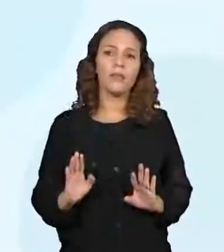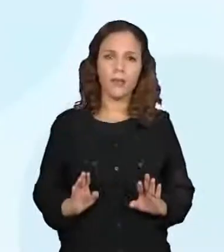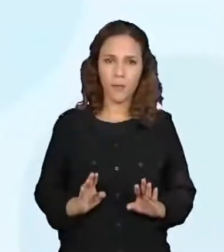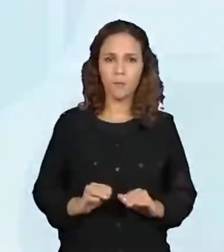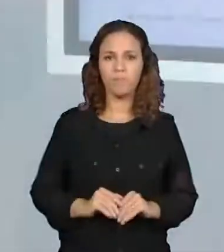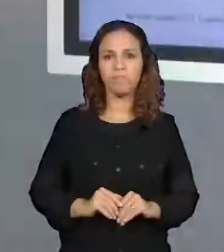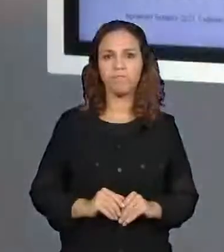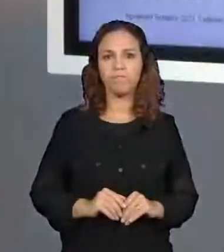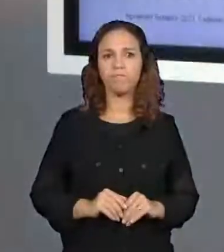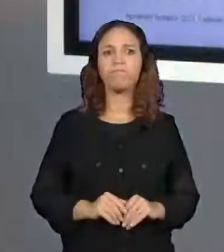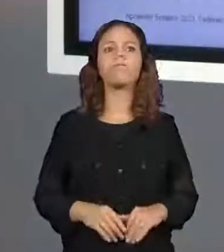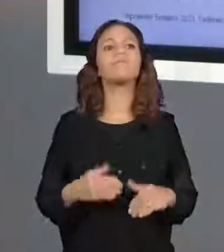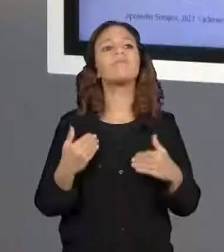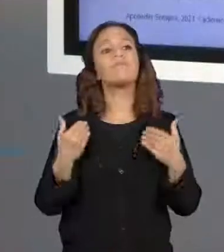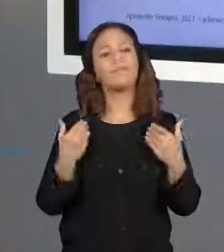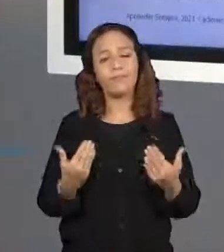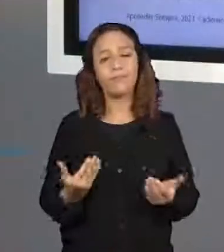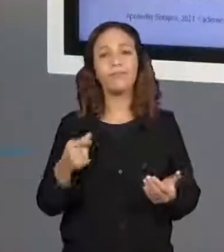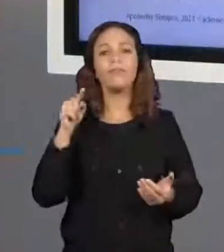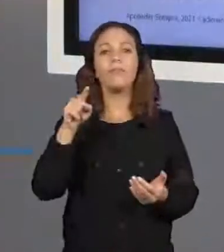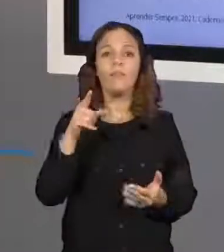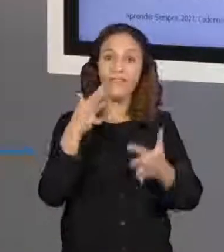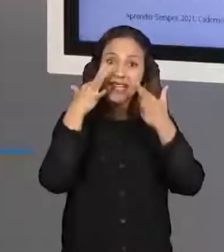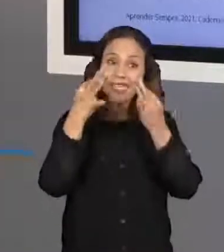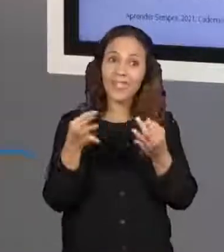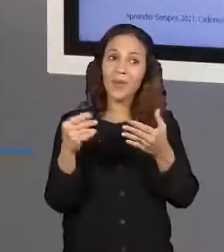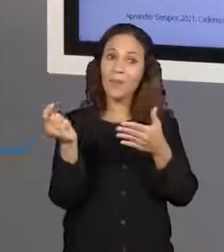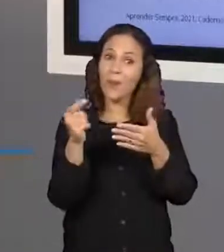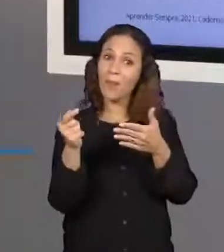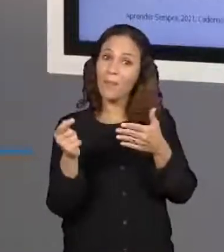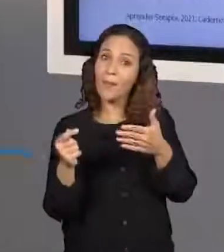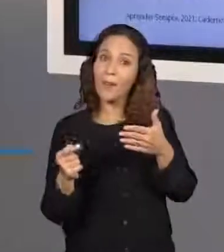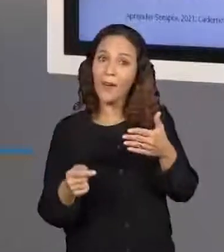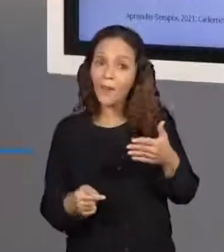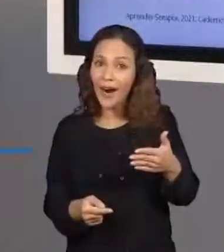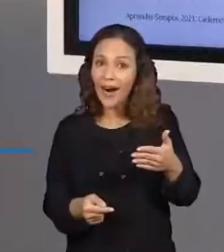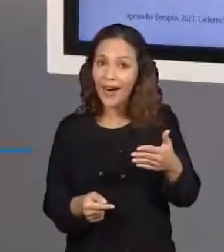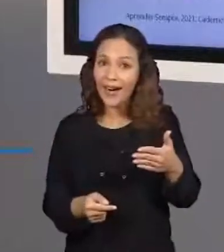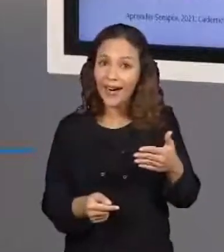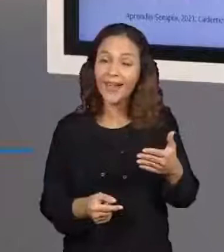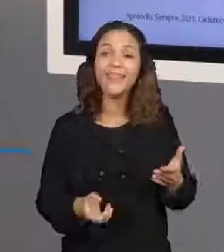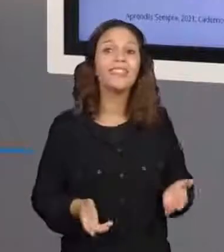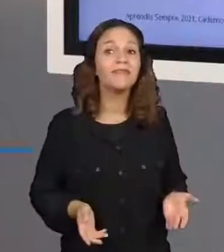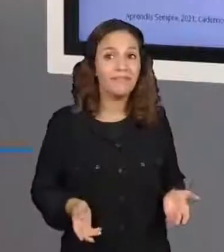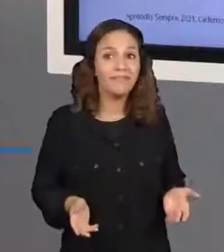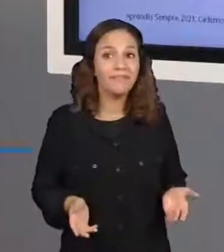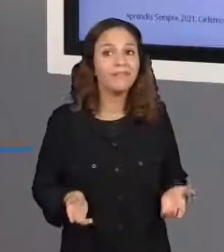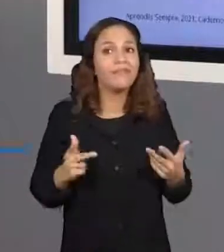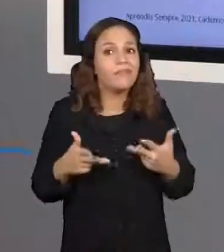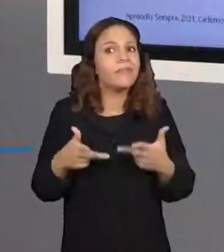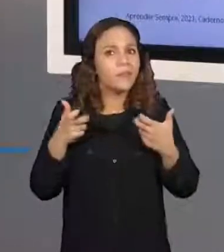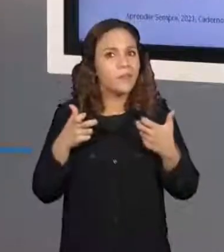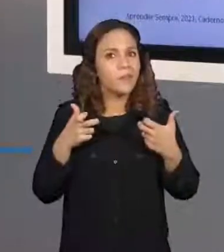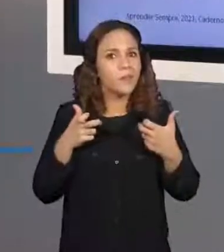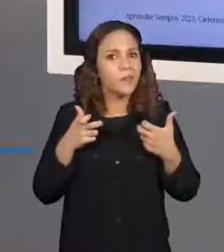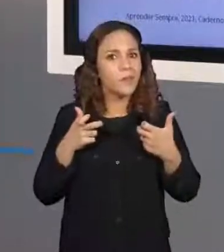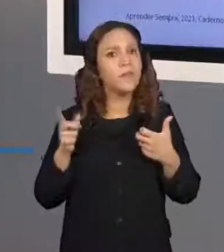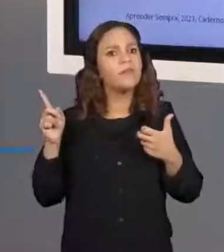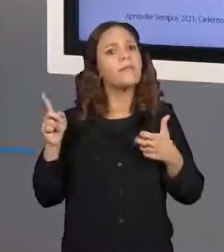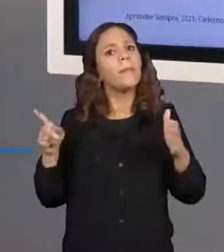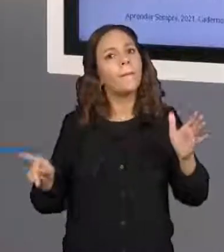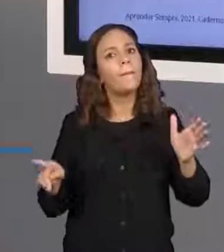E aí? Prestaram atenção em todos os tópicos do texto? Você viu como esse gênero textual tem uma estrutura